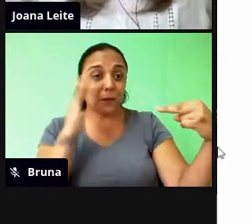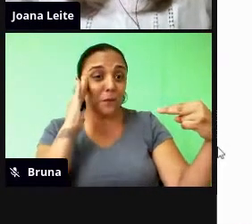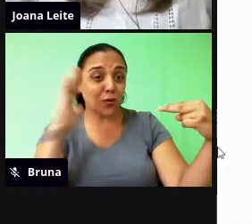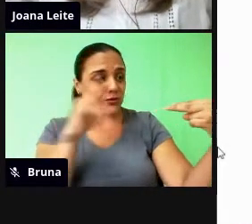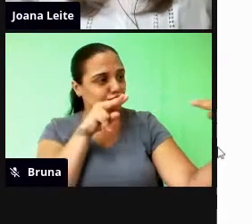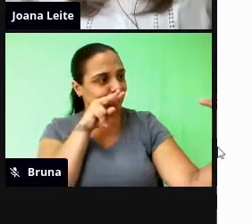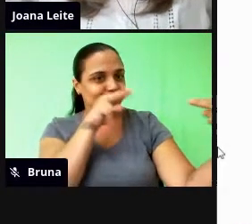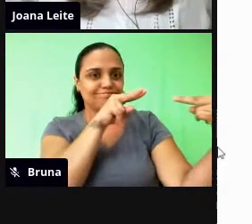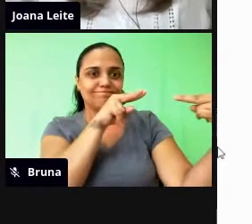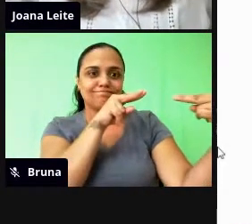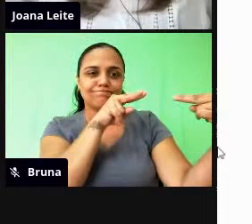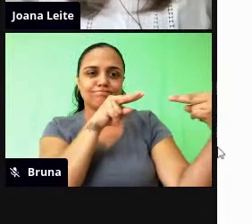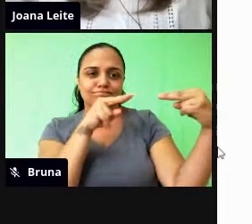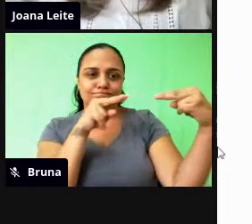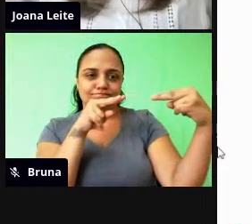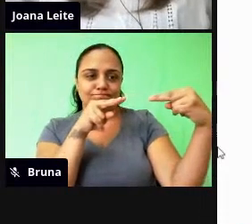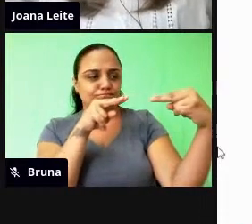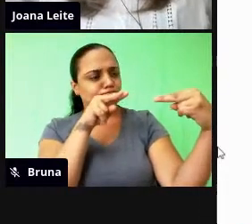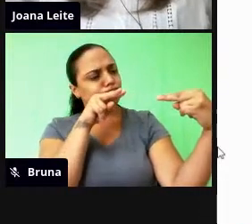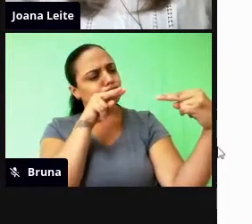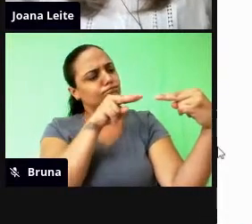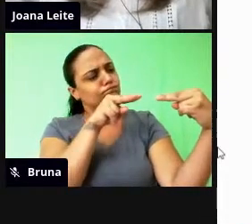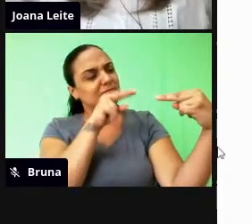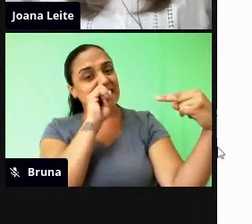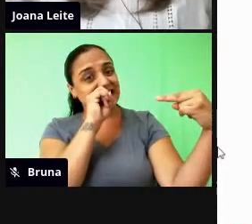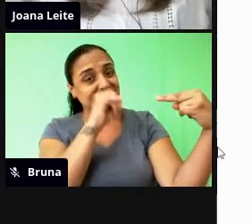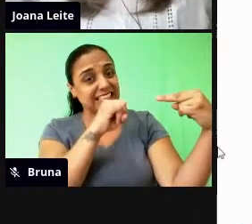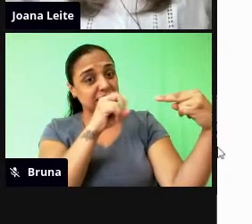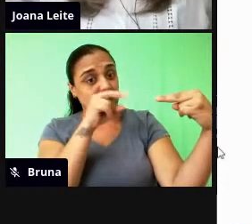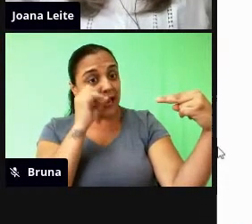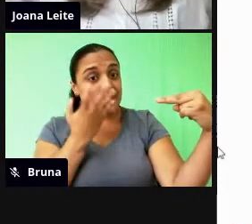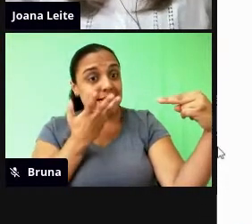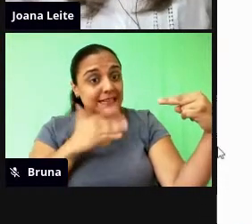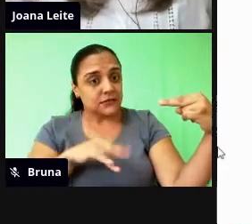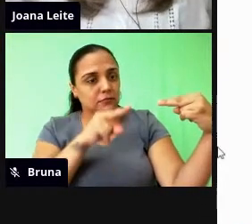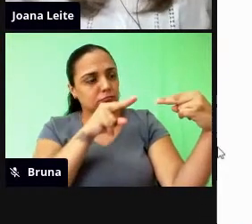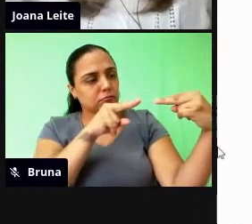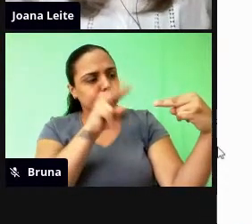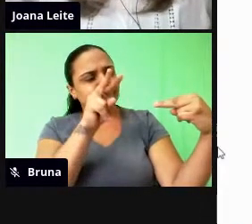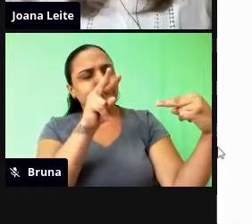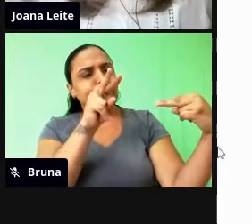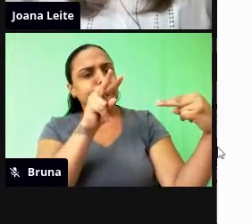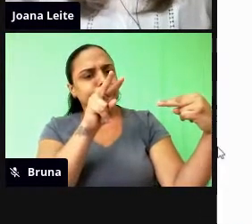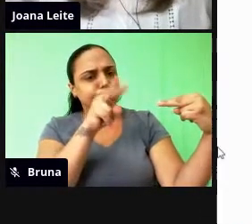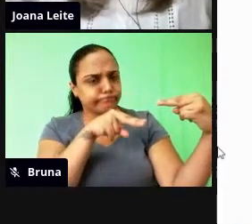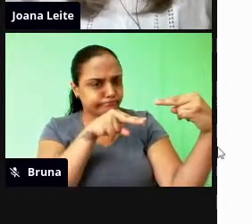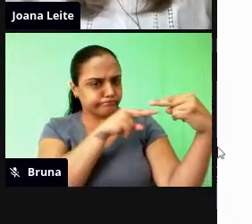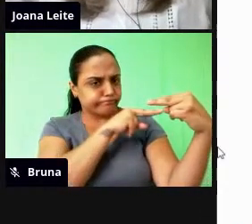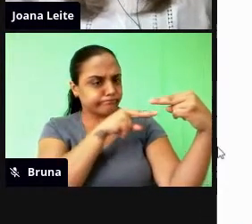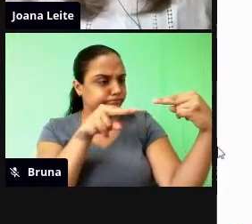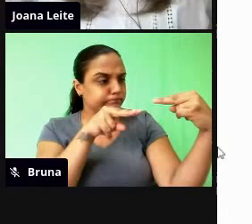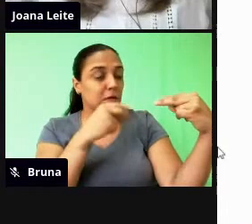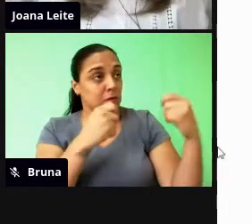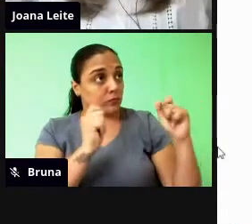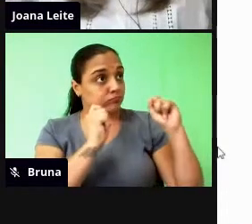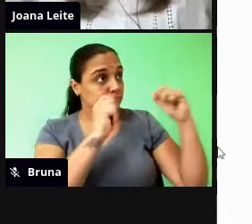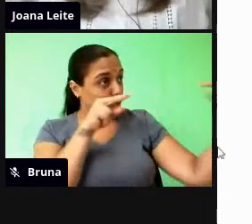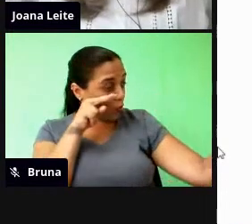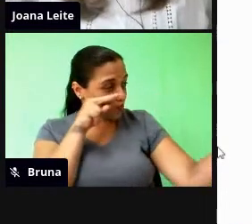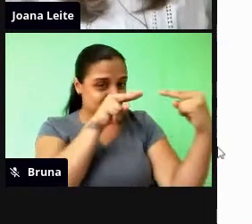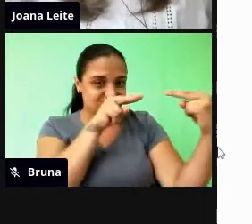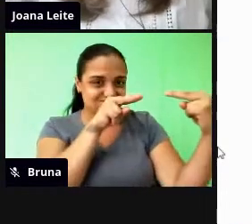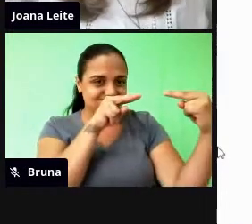gente socializa. Então, essas crianças, elas têm dificuldade de socialização, elas têm dificuldade de ter essa sustentação no